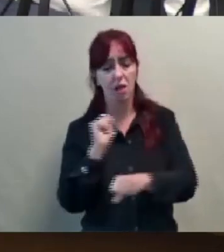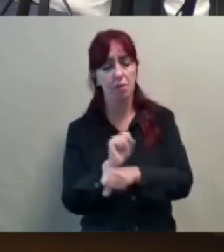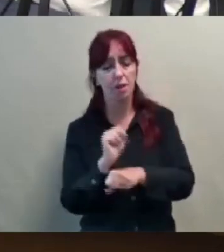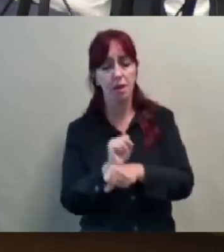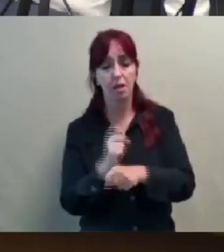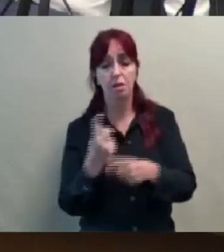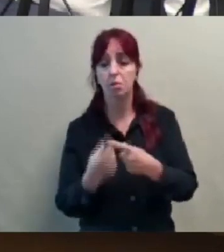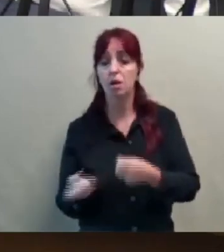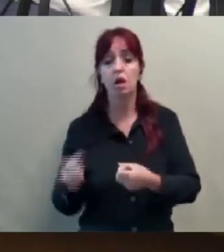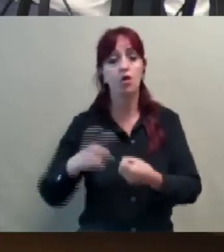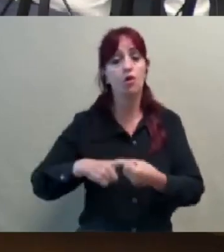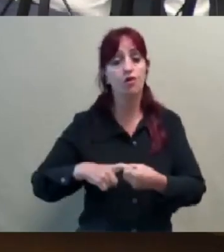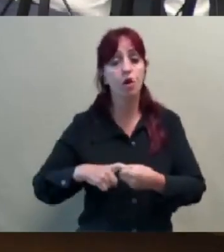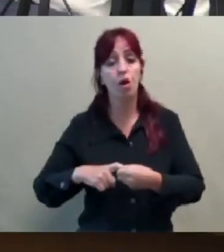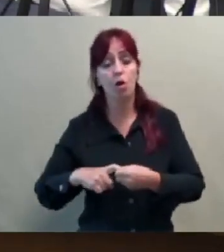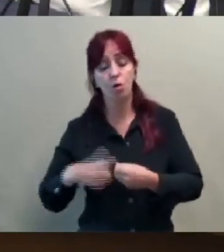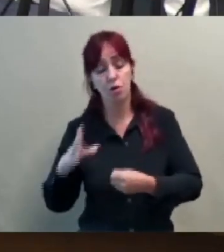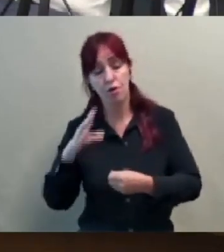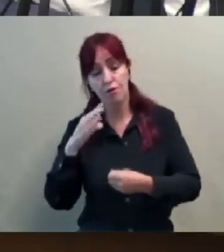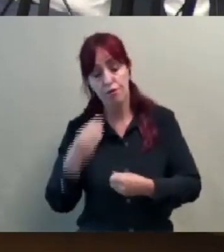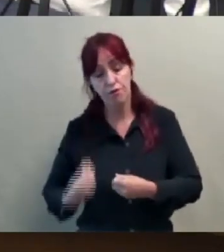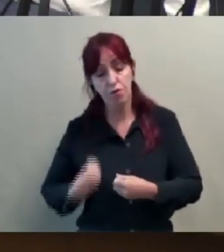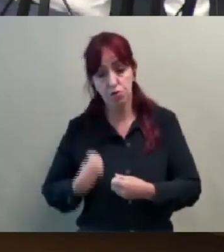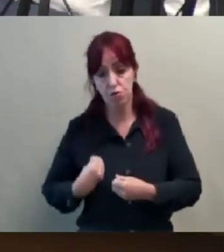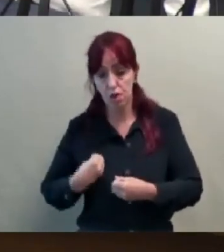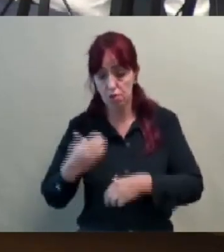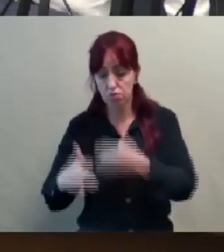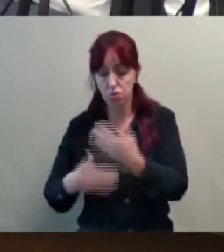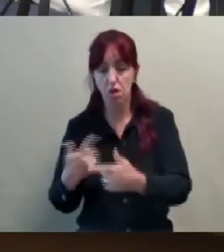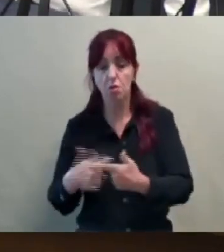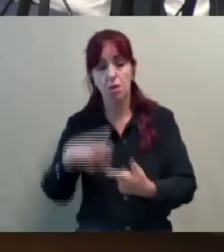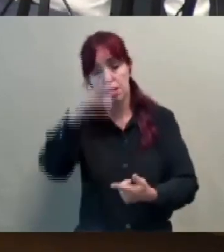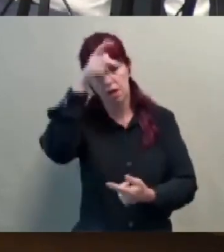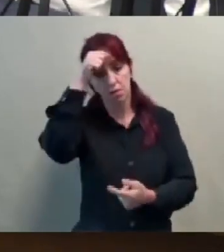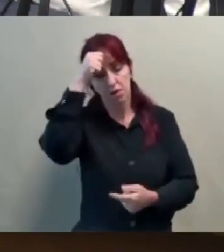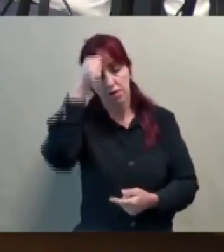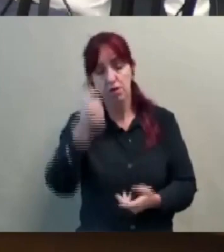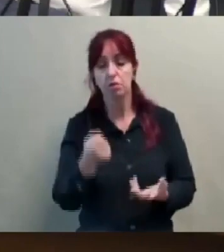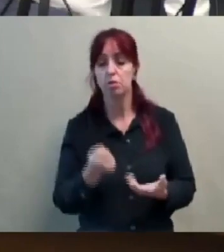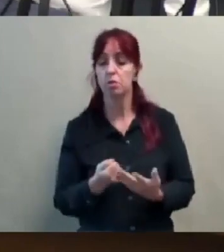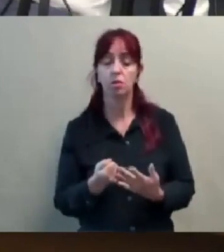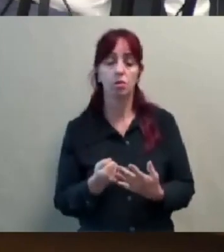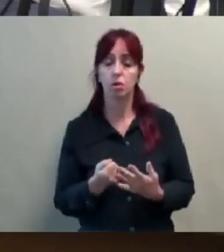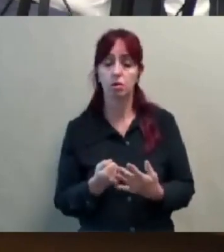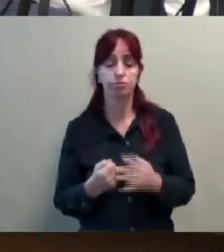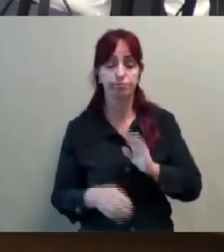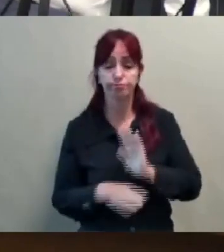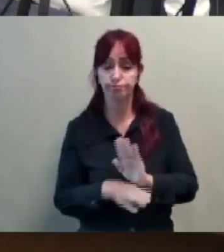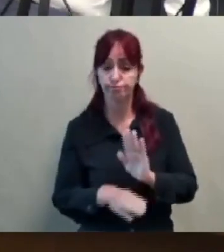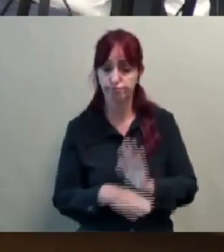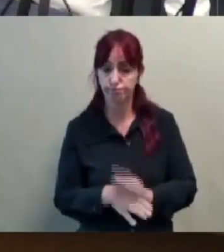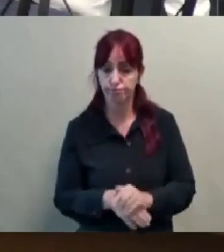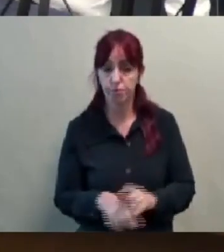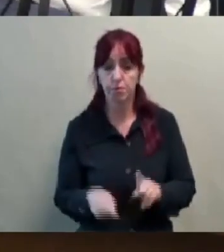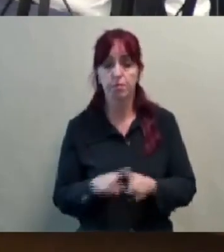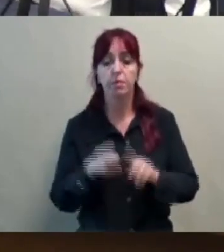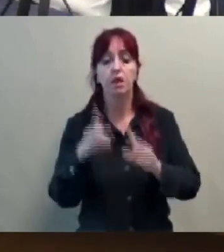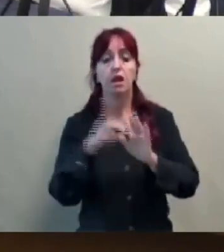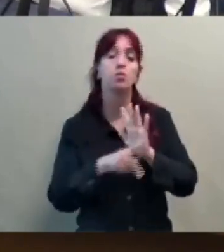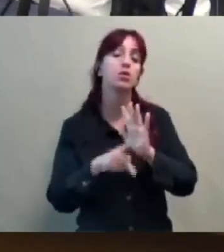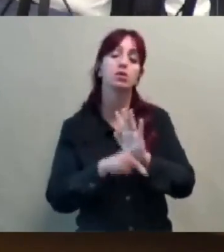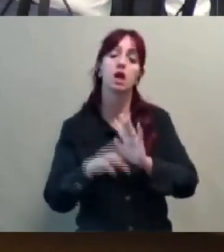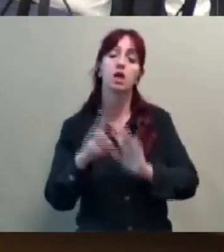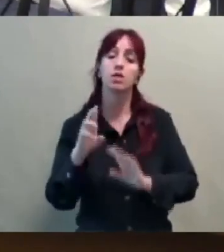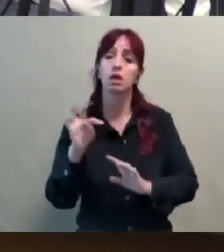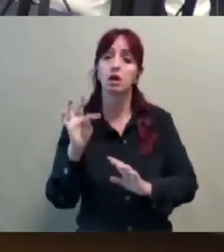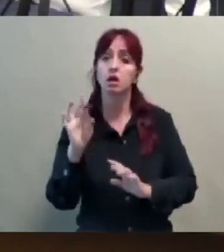retomam? Porque, na verdade, a prefeitura não facilita isso. O projeto do retrofit mesmo, que está aqui dentro dessa casa,